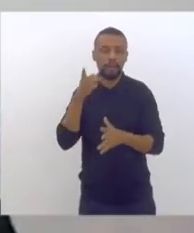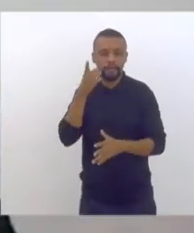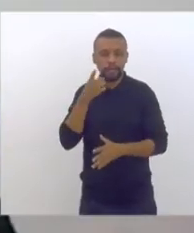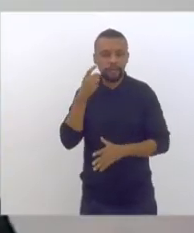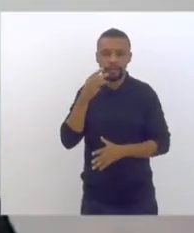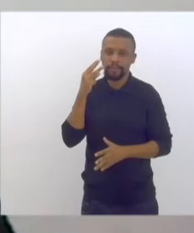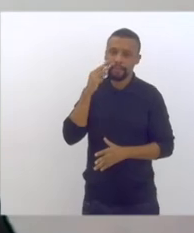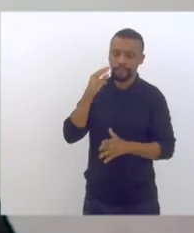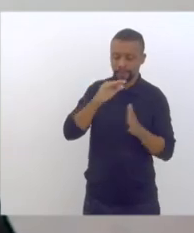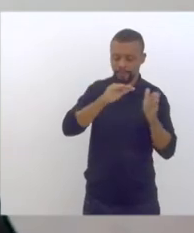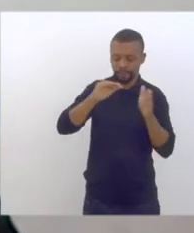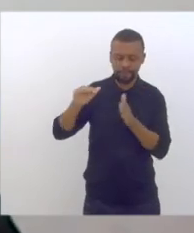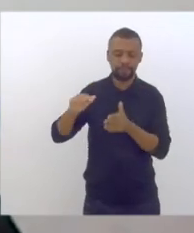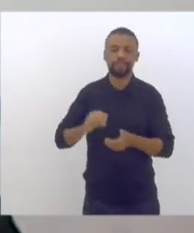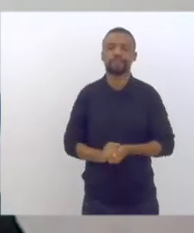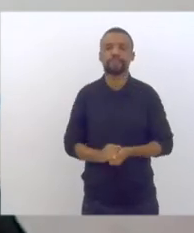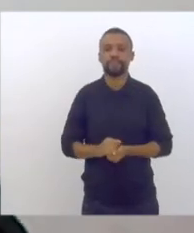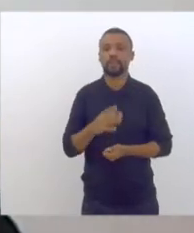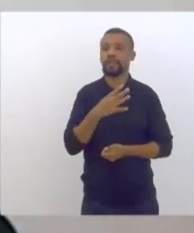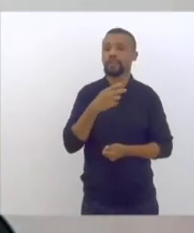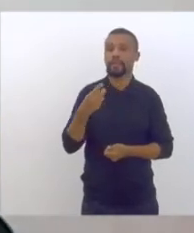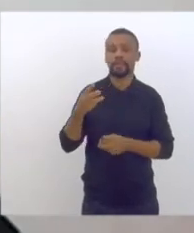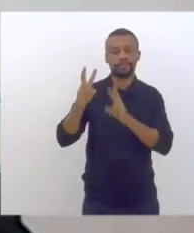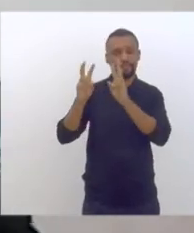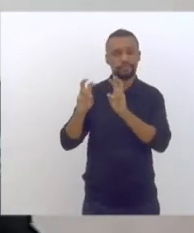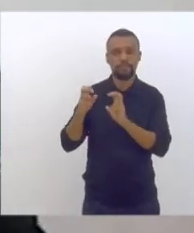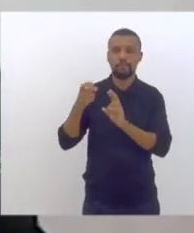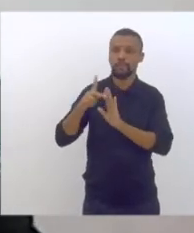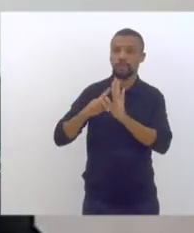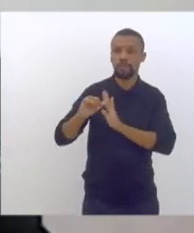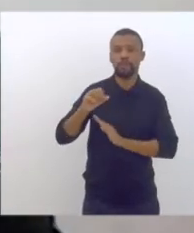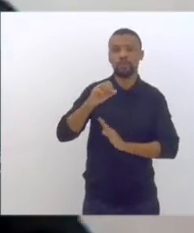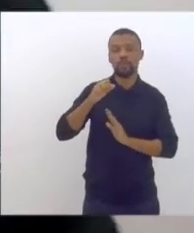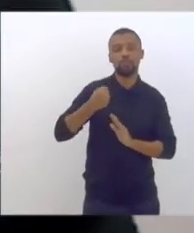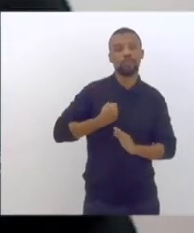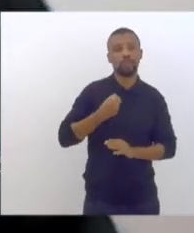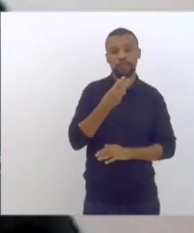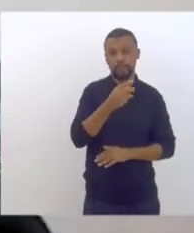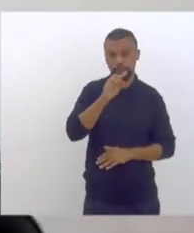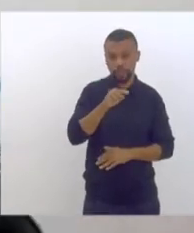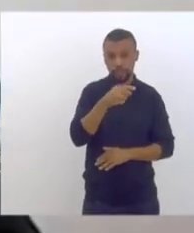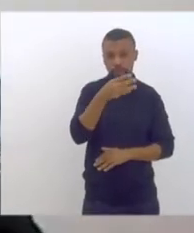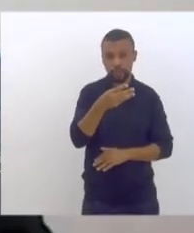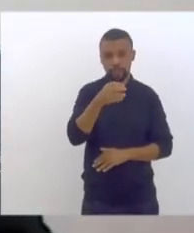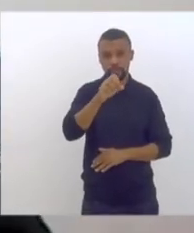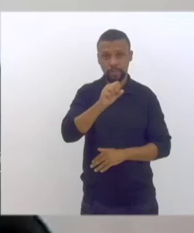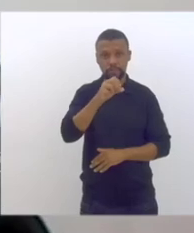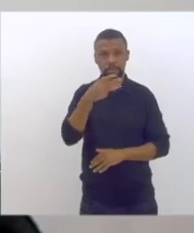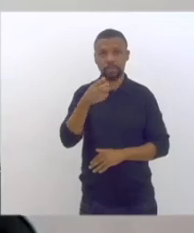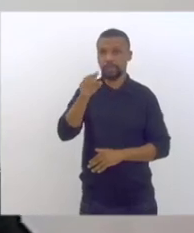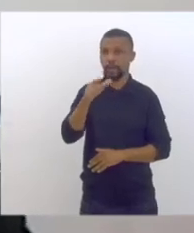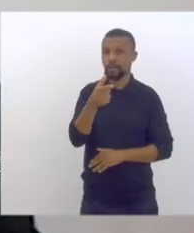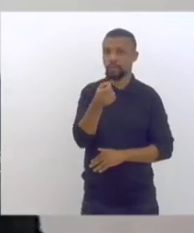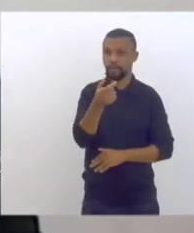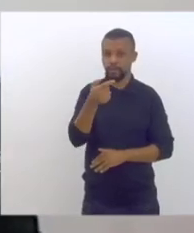43 da pauta projeto de lei nº 3 mil 483/2017